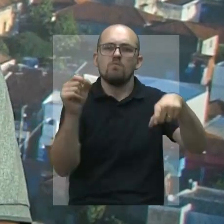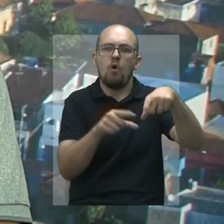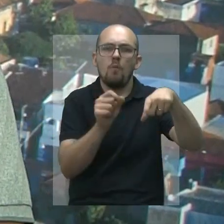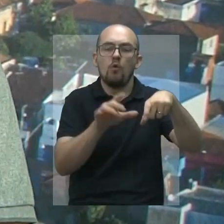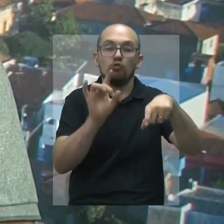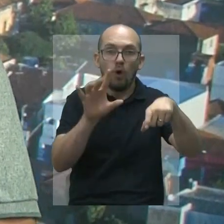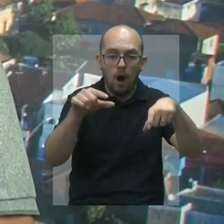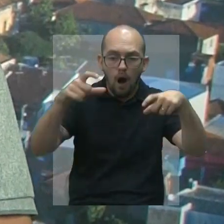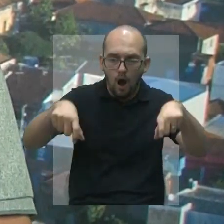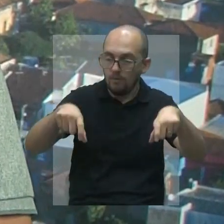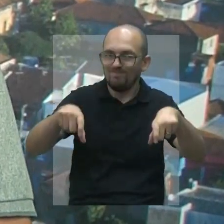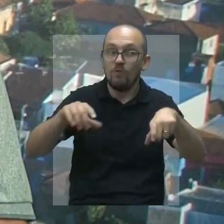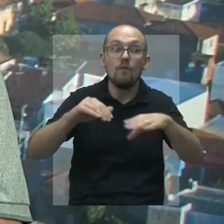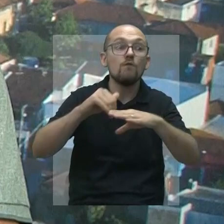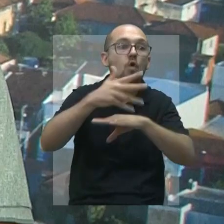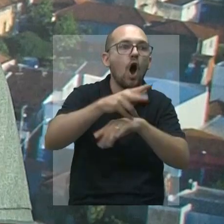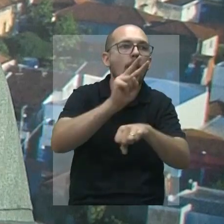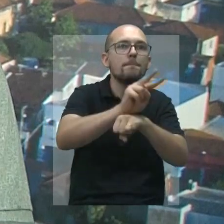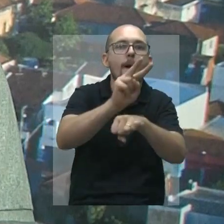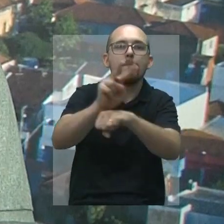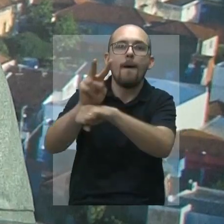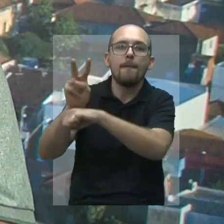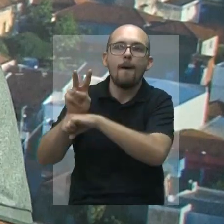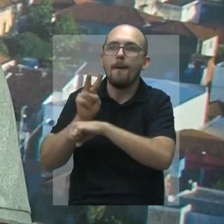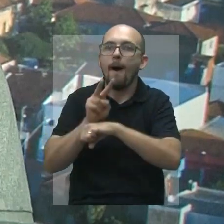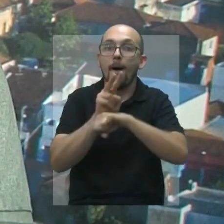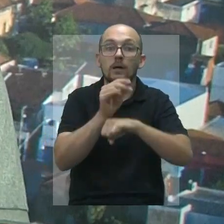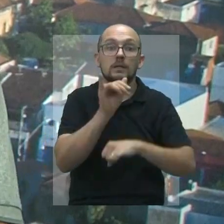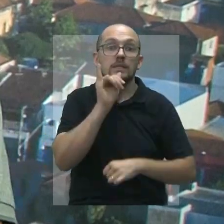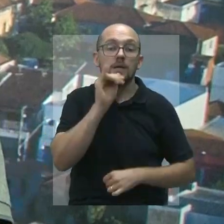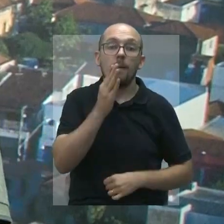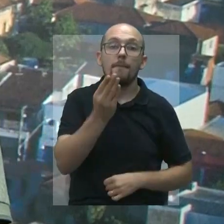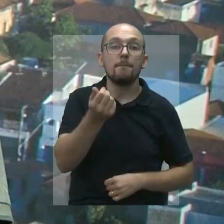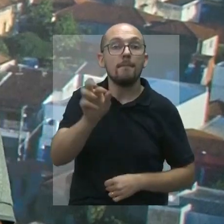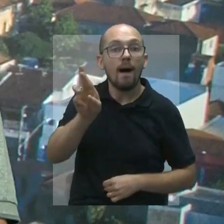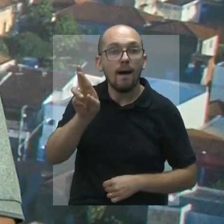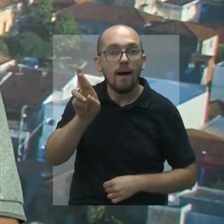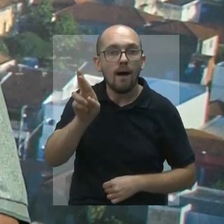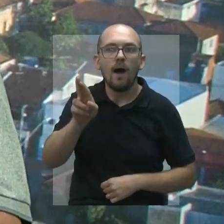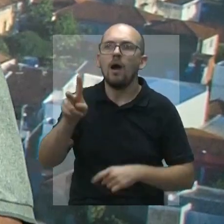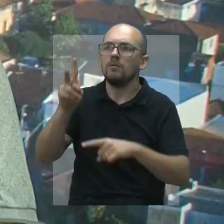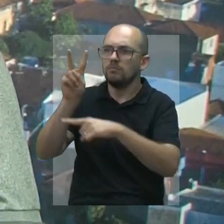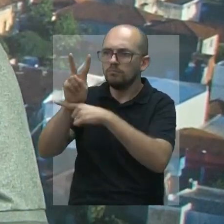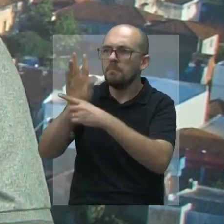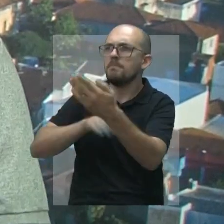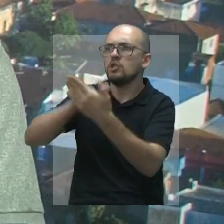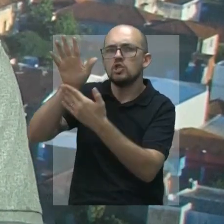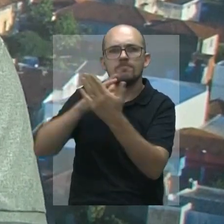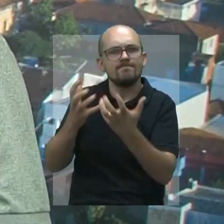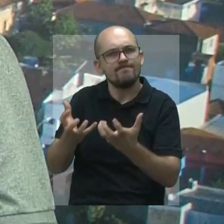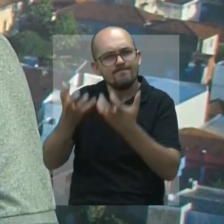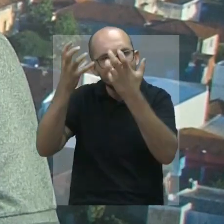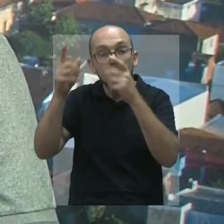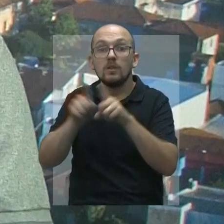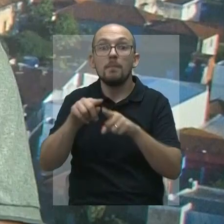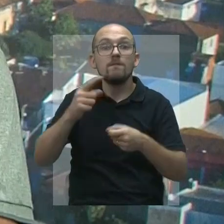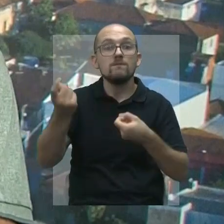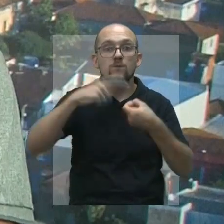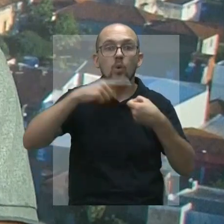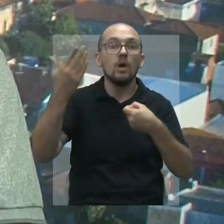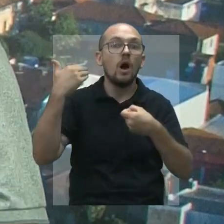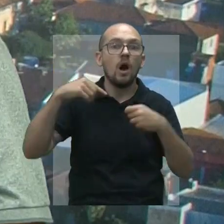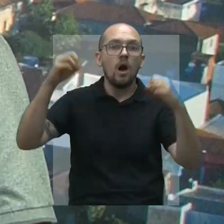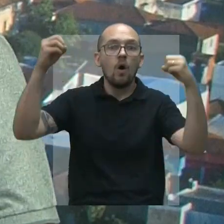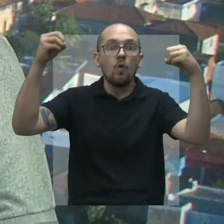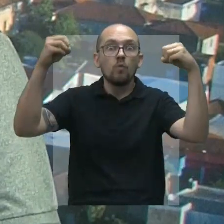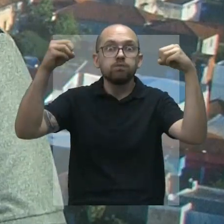do patrimônio, os bares estão restaurados, alojamento, voltamos a ter os refletores, né, que há uma